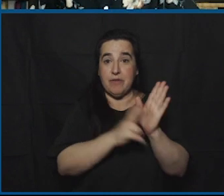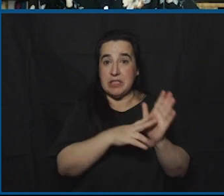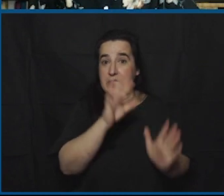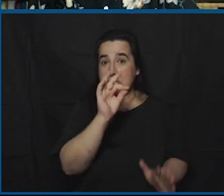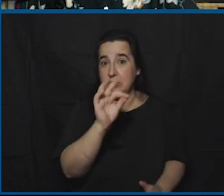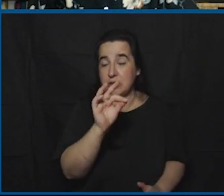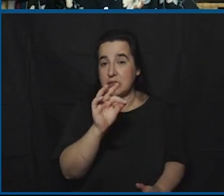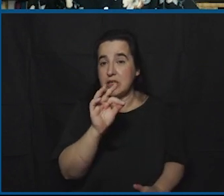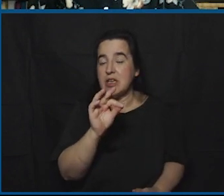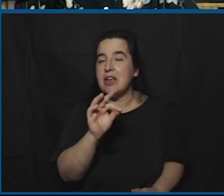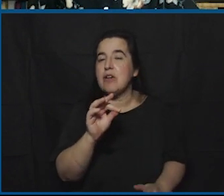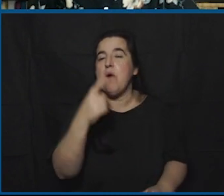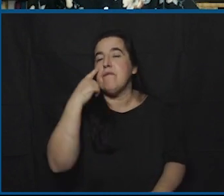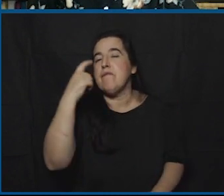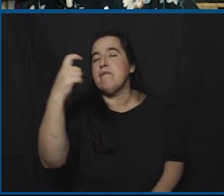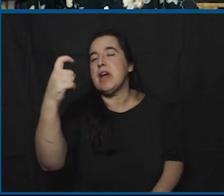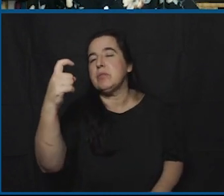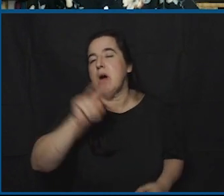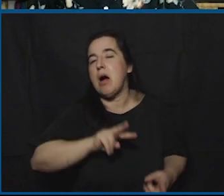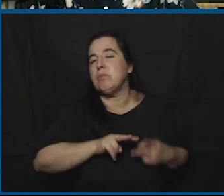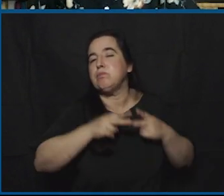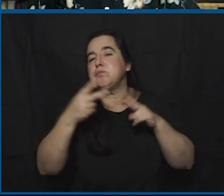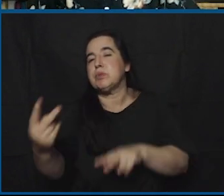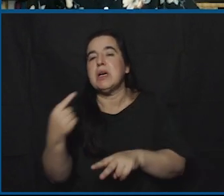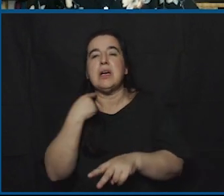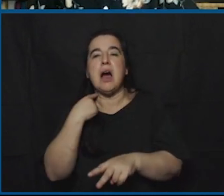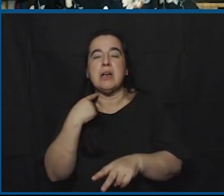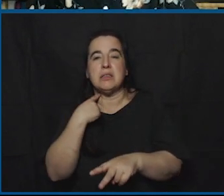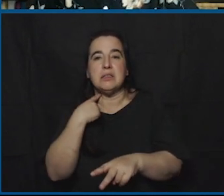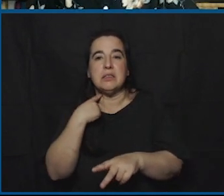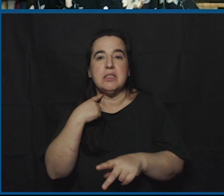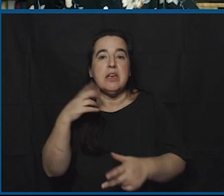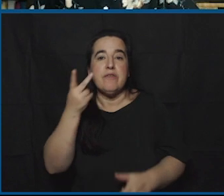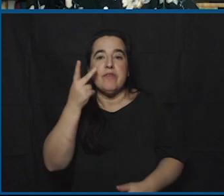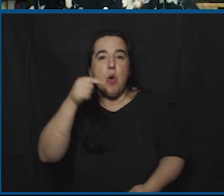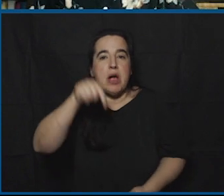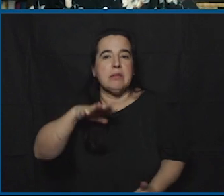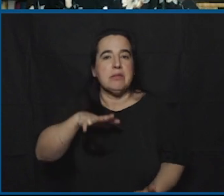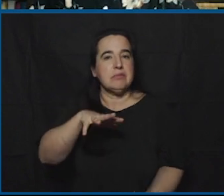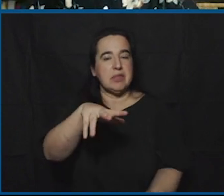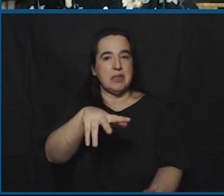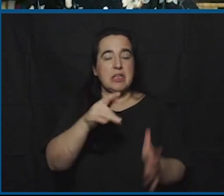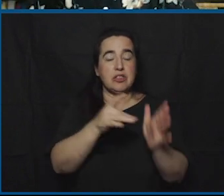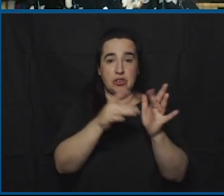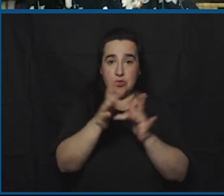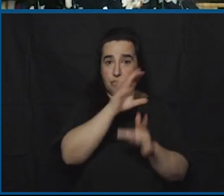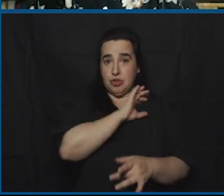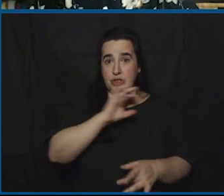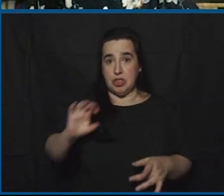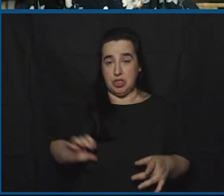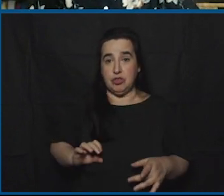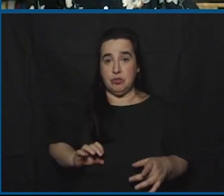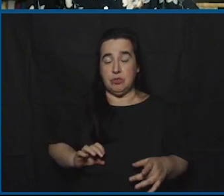dizer: e o Verbo se fez carne e habitou entre nós. Portanto, Jesus Cristo, de acordo com esta